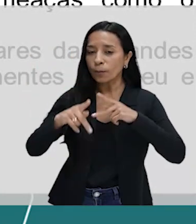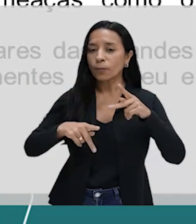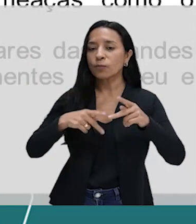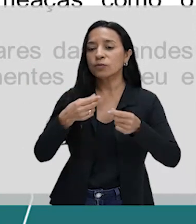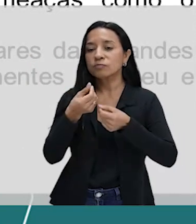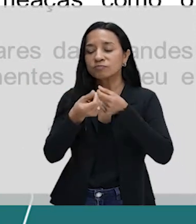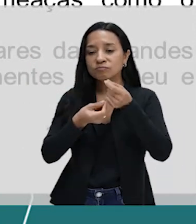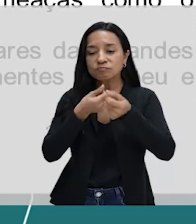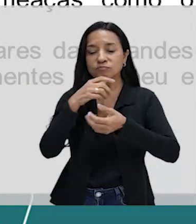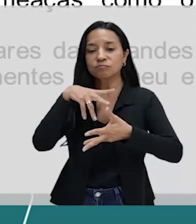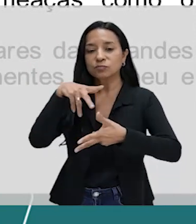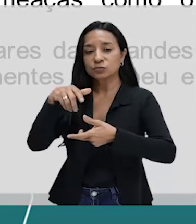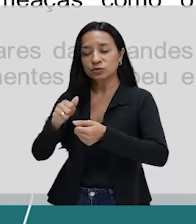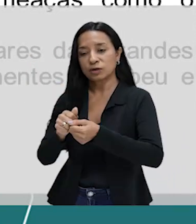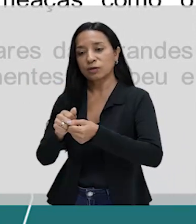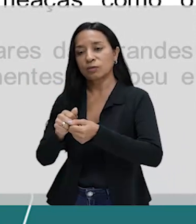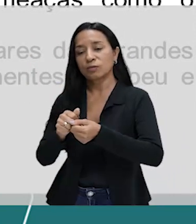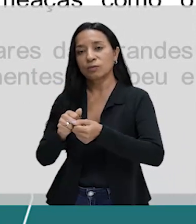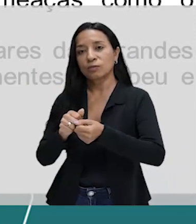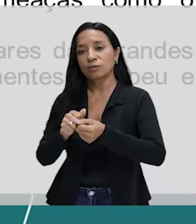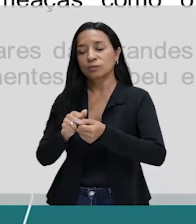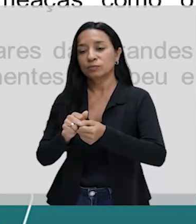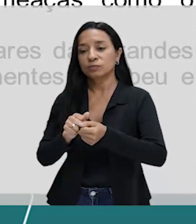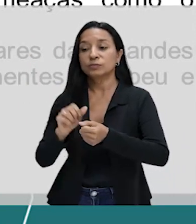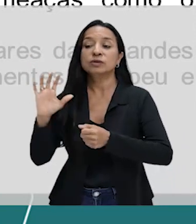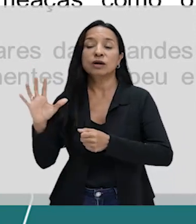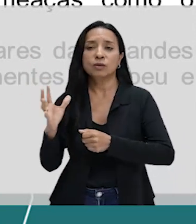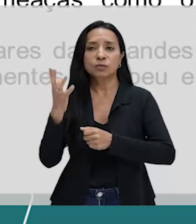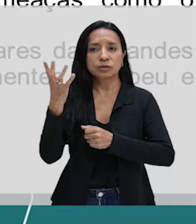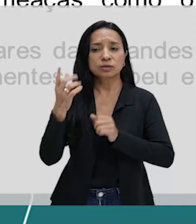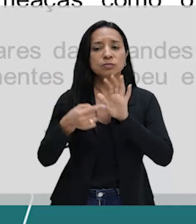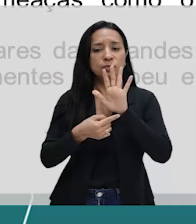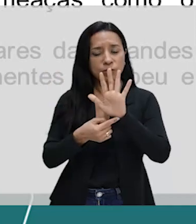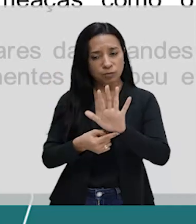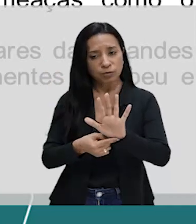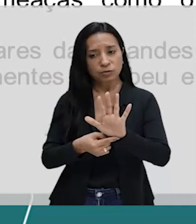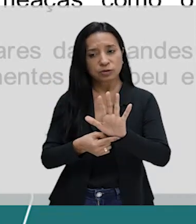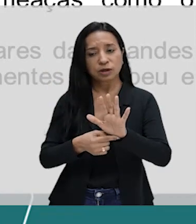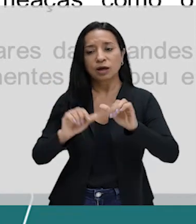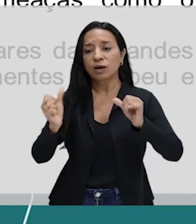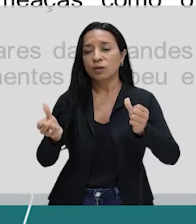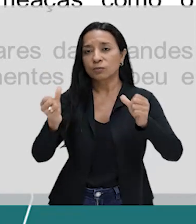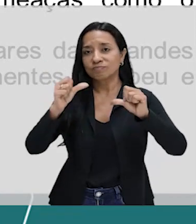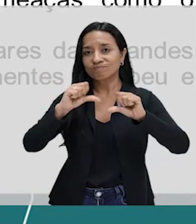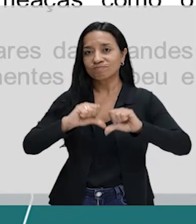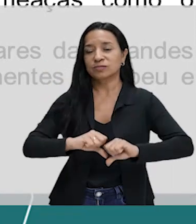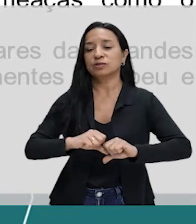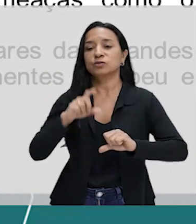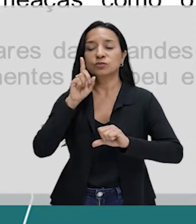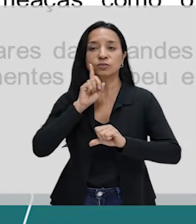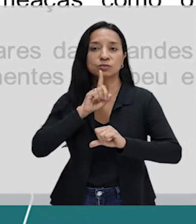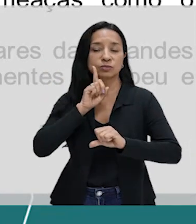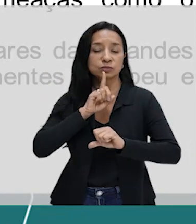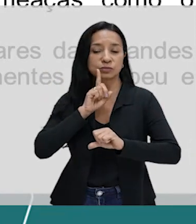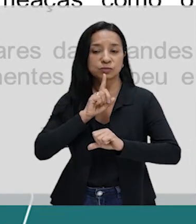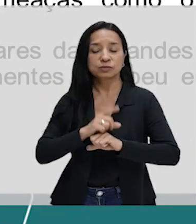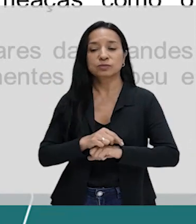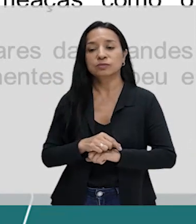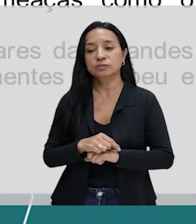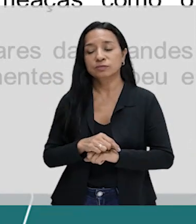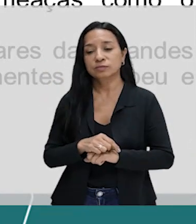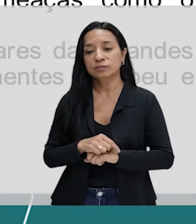Essa conjuntura, ela vai mostrar a crise nos Estados Unidos, principalmente a crise do capitalismo de